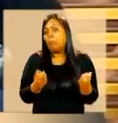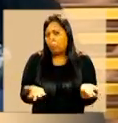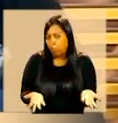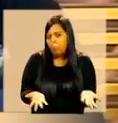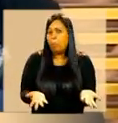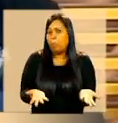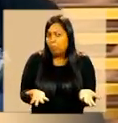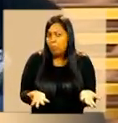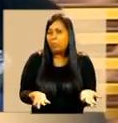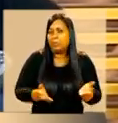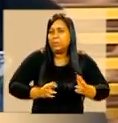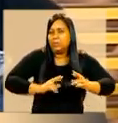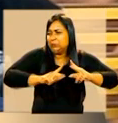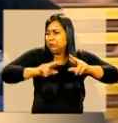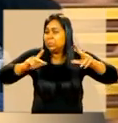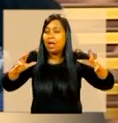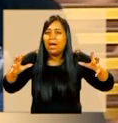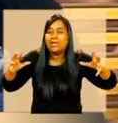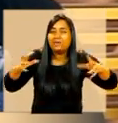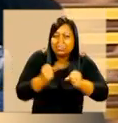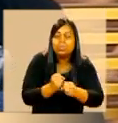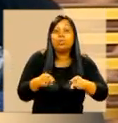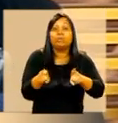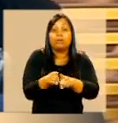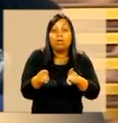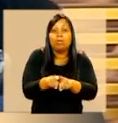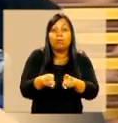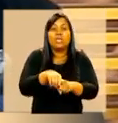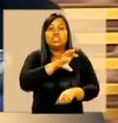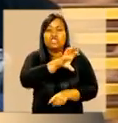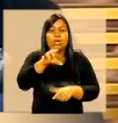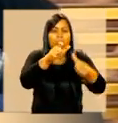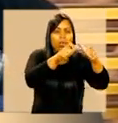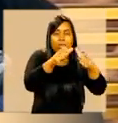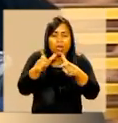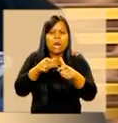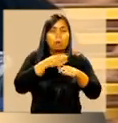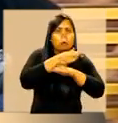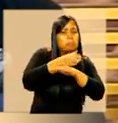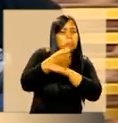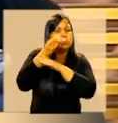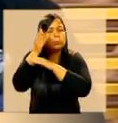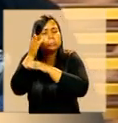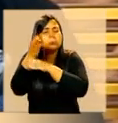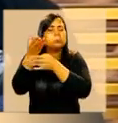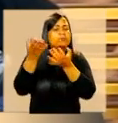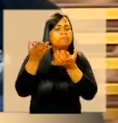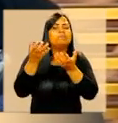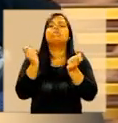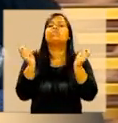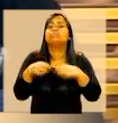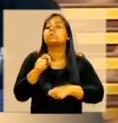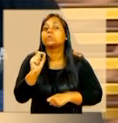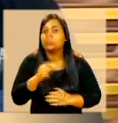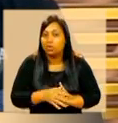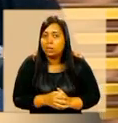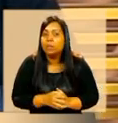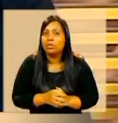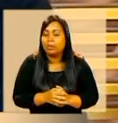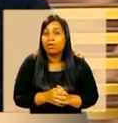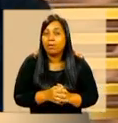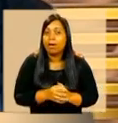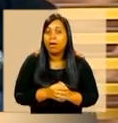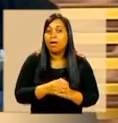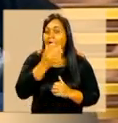forma? Abraçando a diversidade e as características de lugares a que ele vai ter acesso para que ele possa...